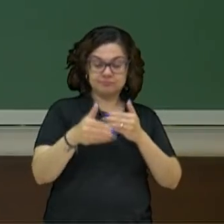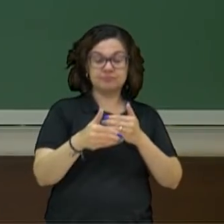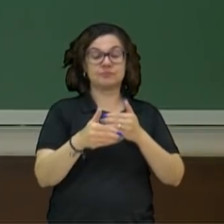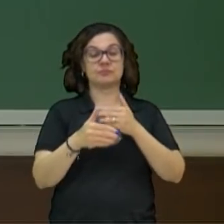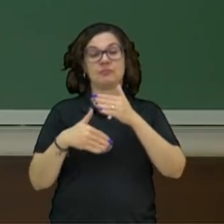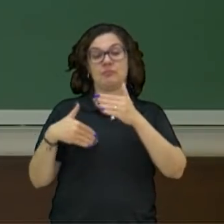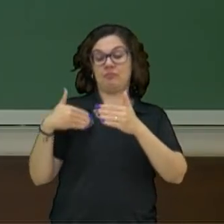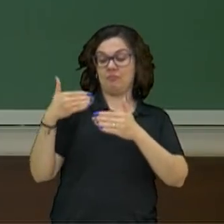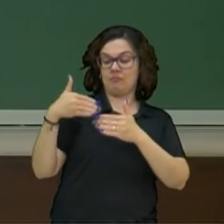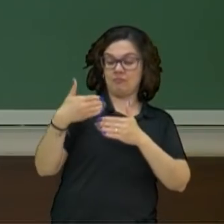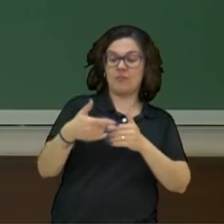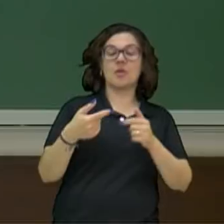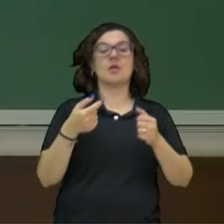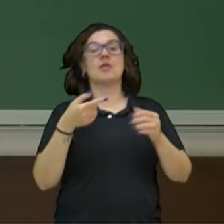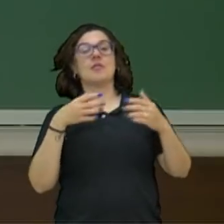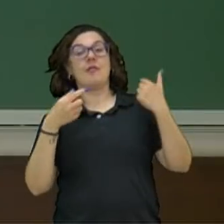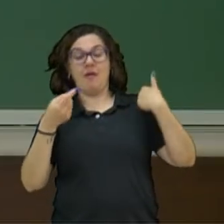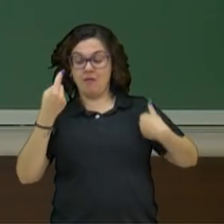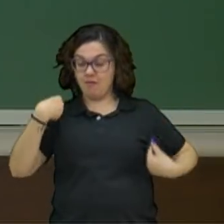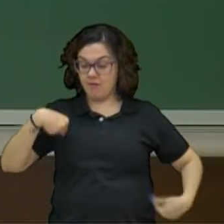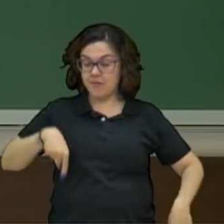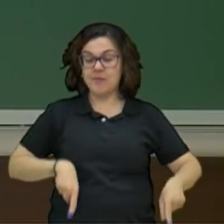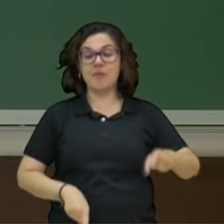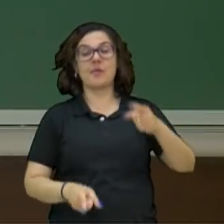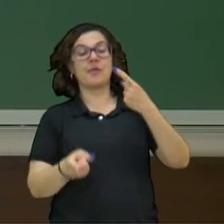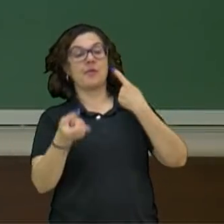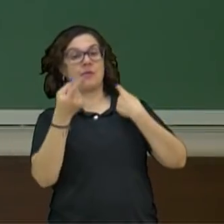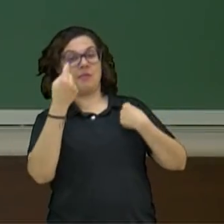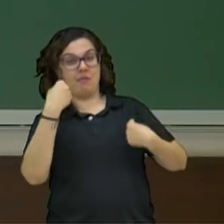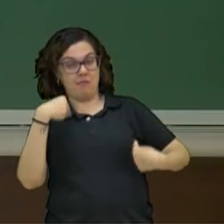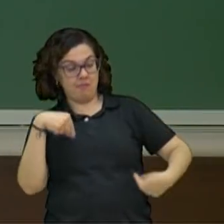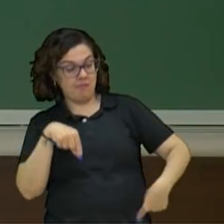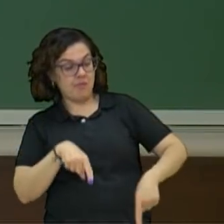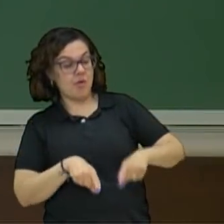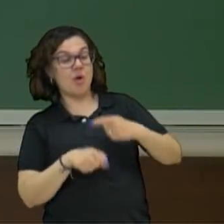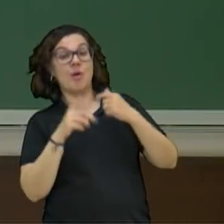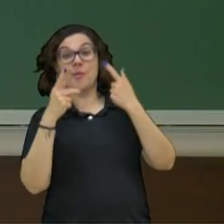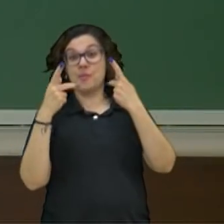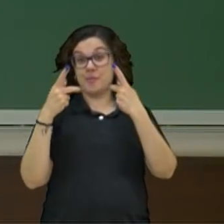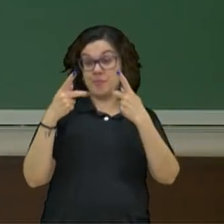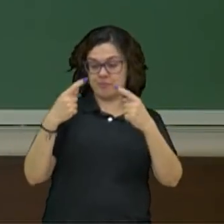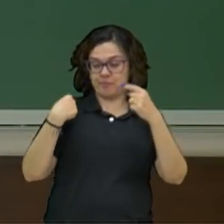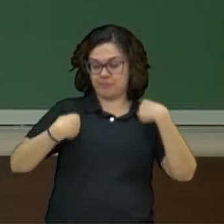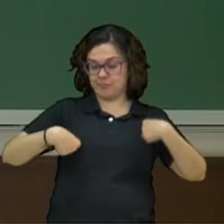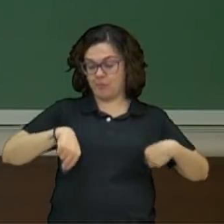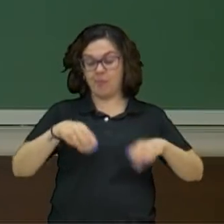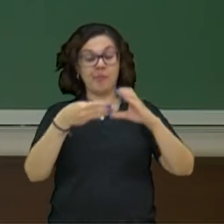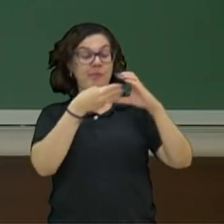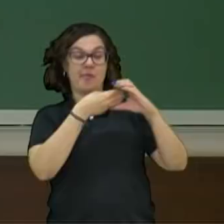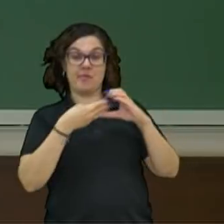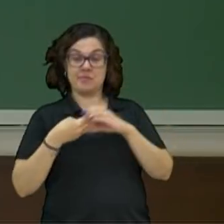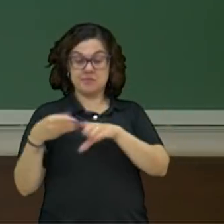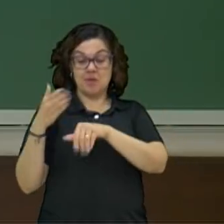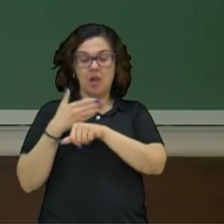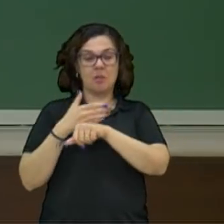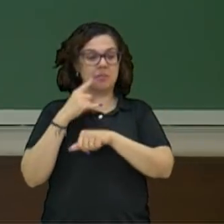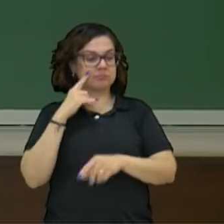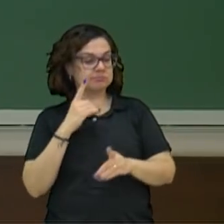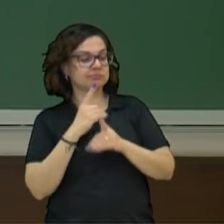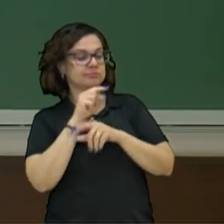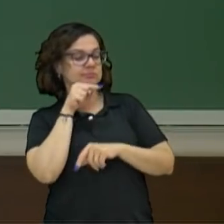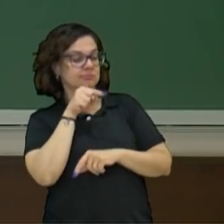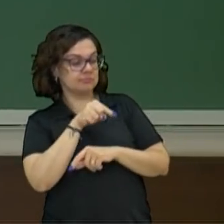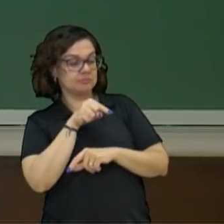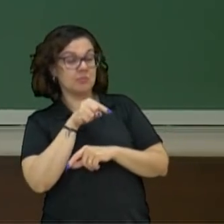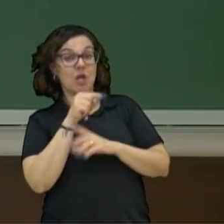tempo que essa vacina está entrando, circulando no seu corpo, o seu corpo, os glóbulos brancos, vão